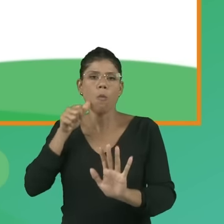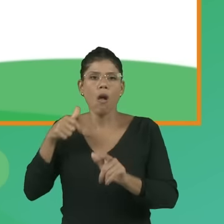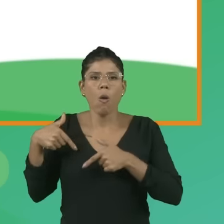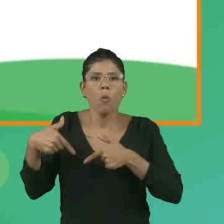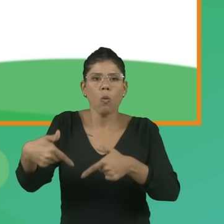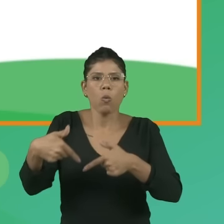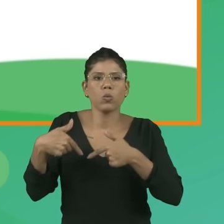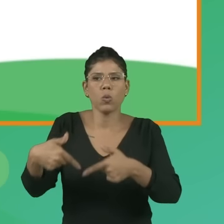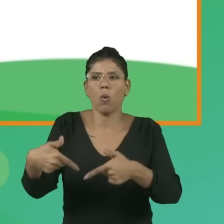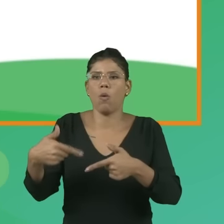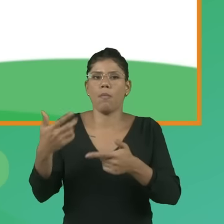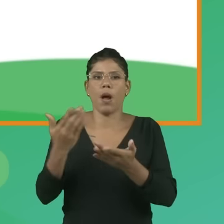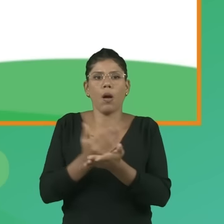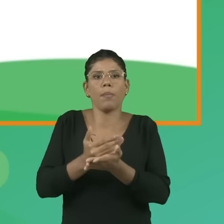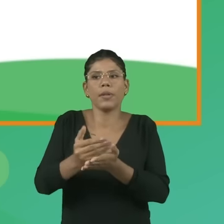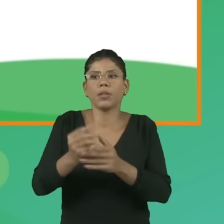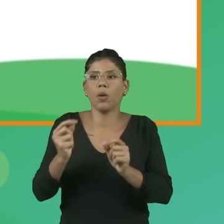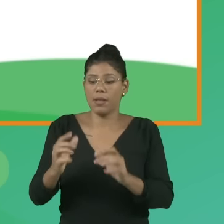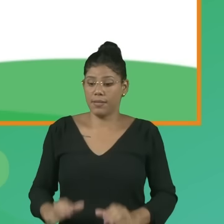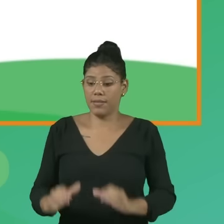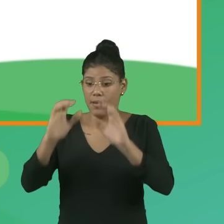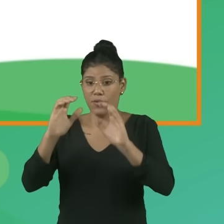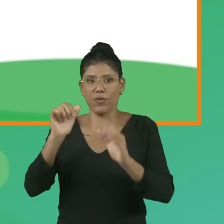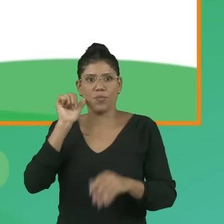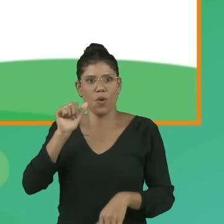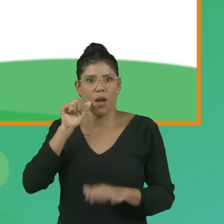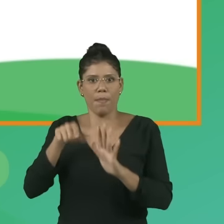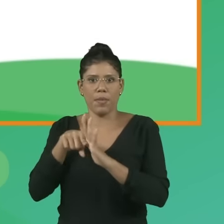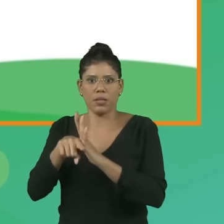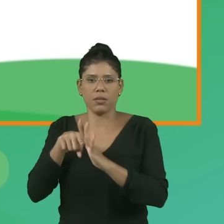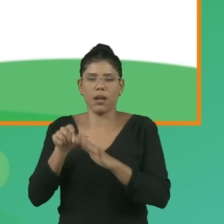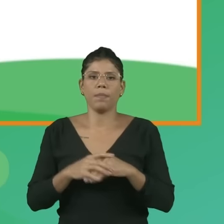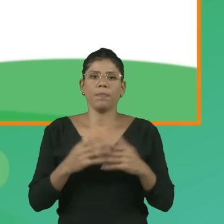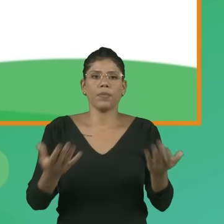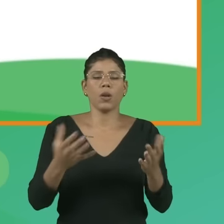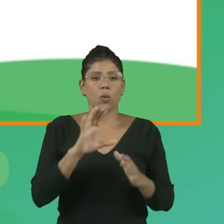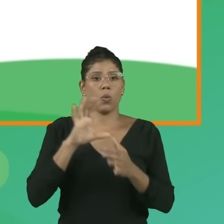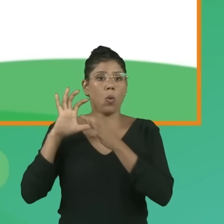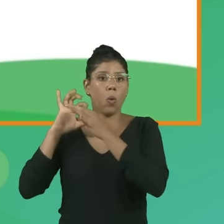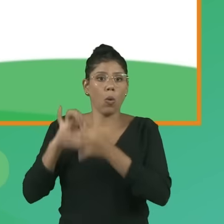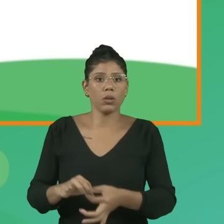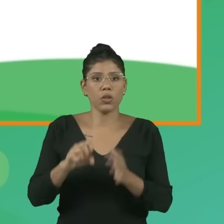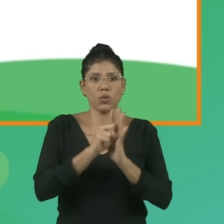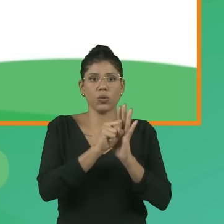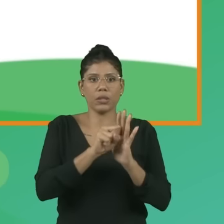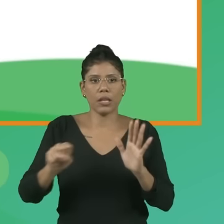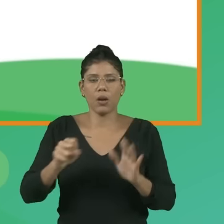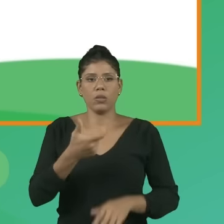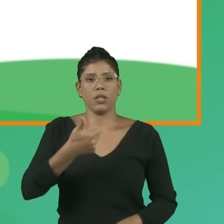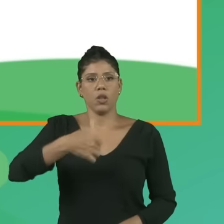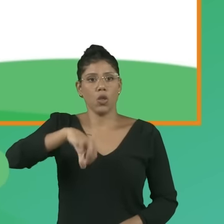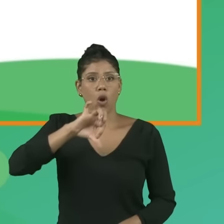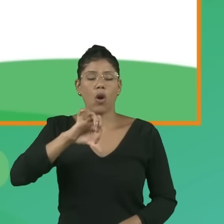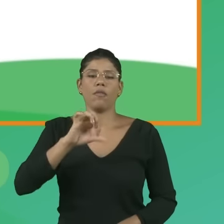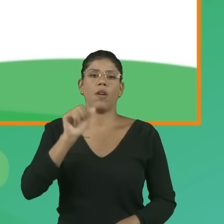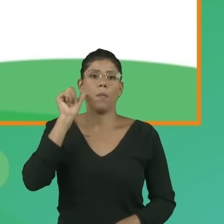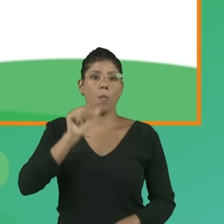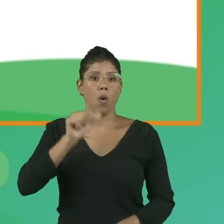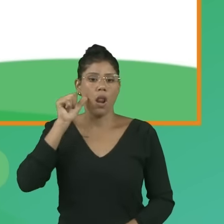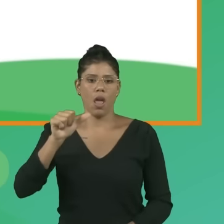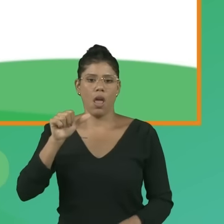mulheres cientistas de hoje. Então, aí, no contexto do século XIX, a relação das mulheres com o campo